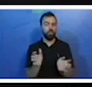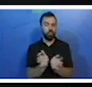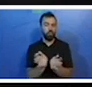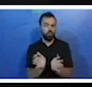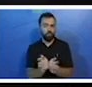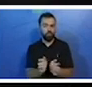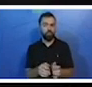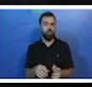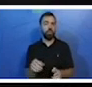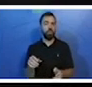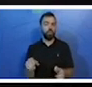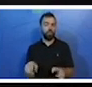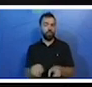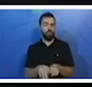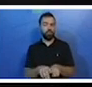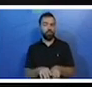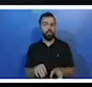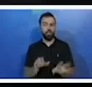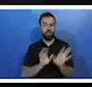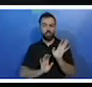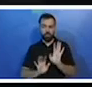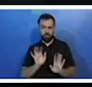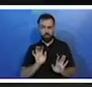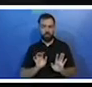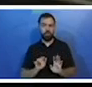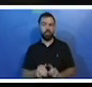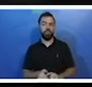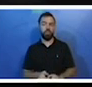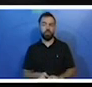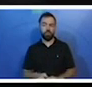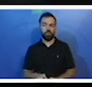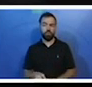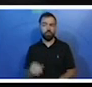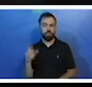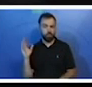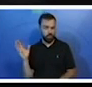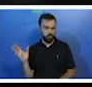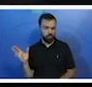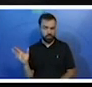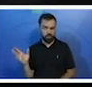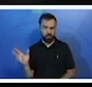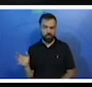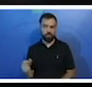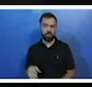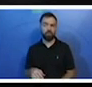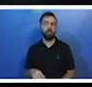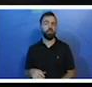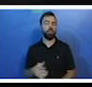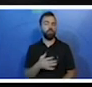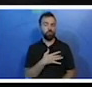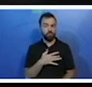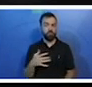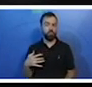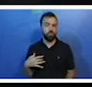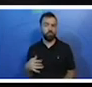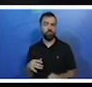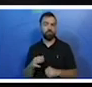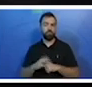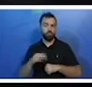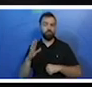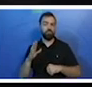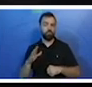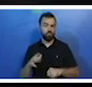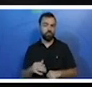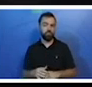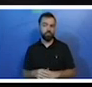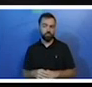Furar o pneu tem sempre a ajuda de alguém por perto. Assim como todas as atividades, pedalar traz diversos benefícios para a melhoria das condições